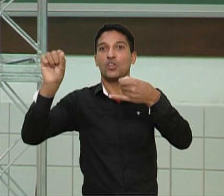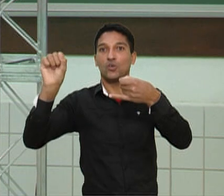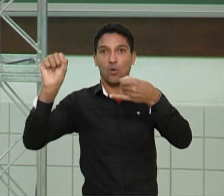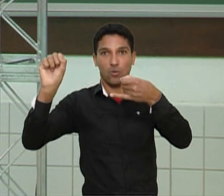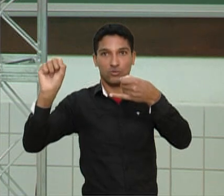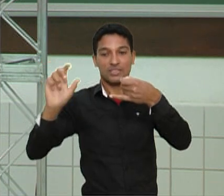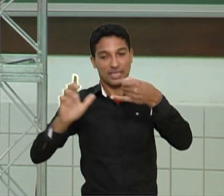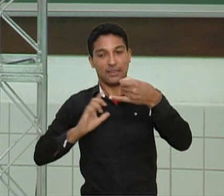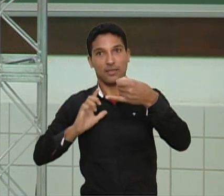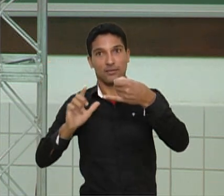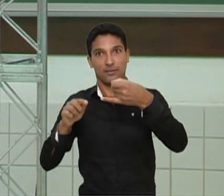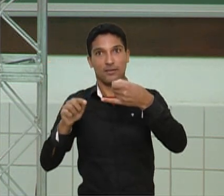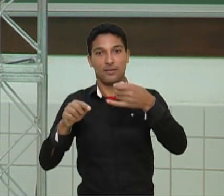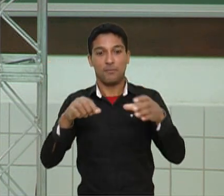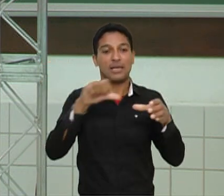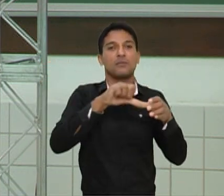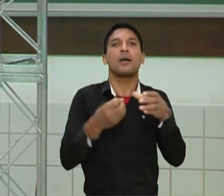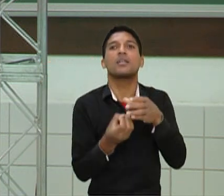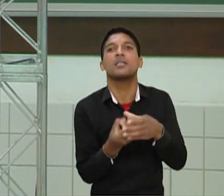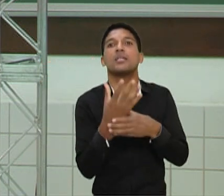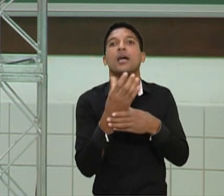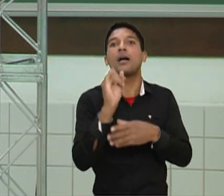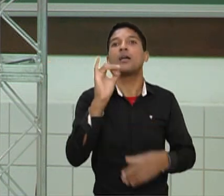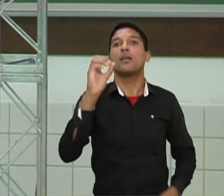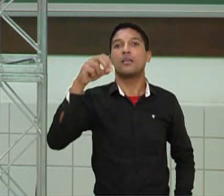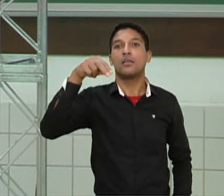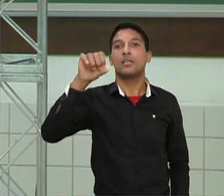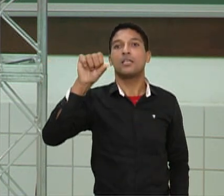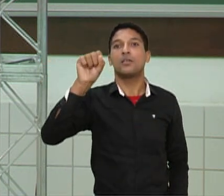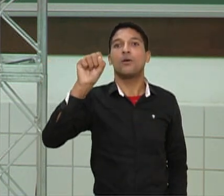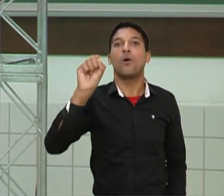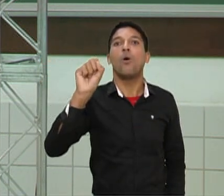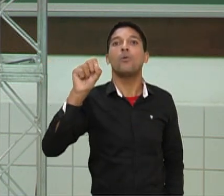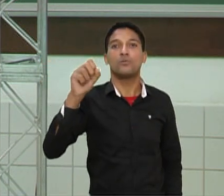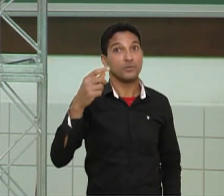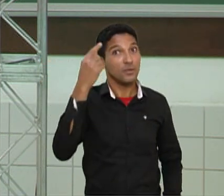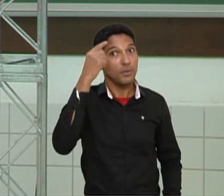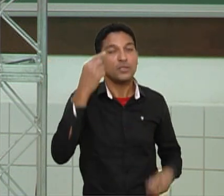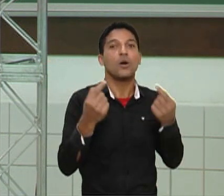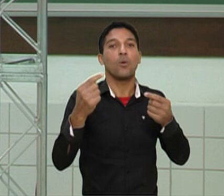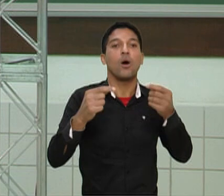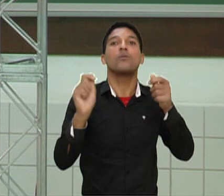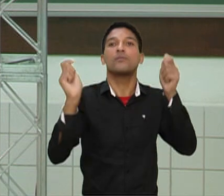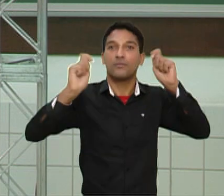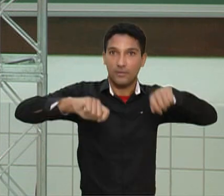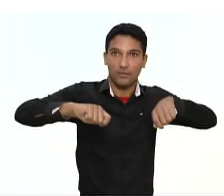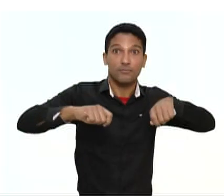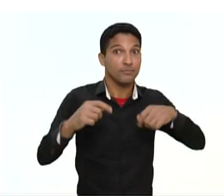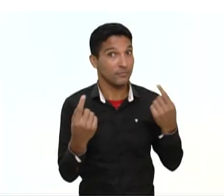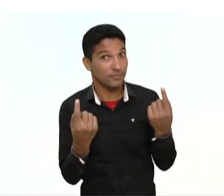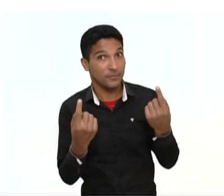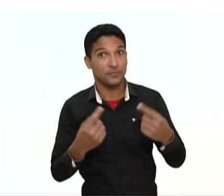de ionização. Pensa aí e me diga um por um qual que dissocia e qual ioniza.